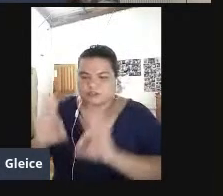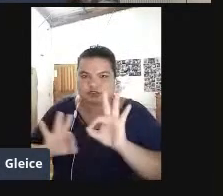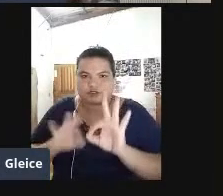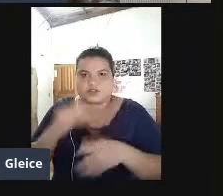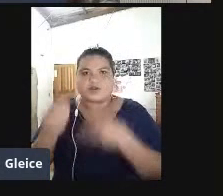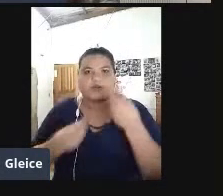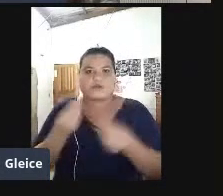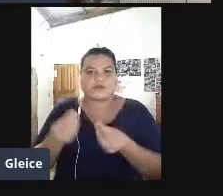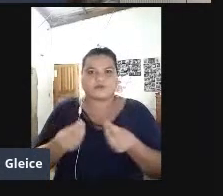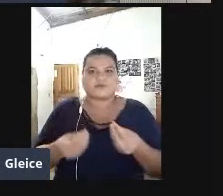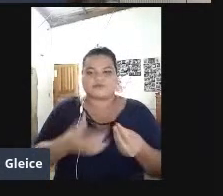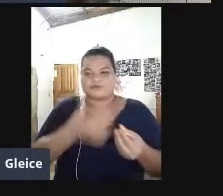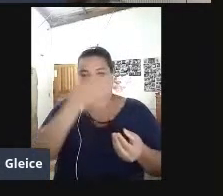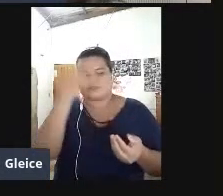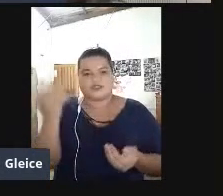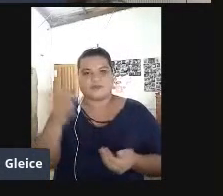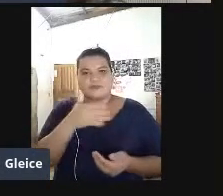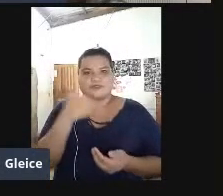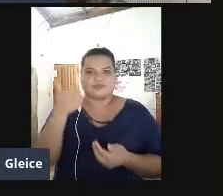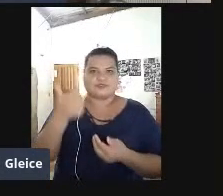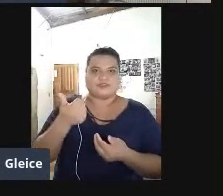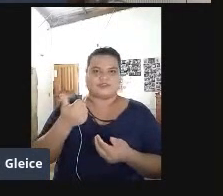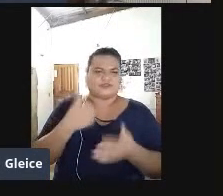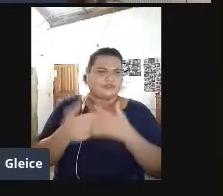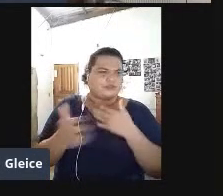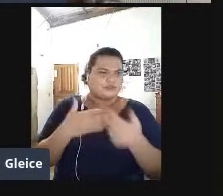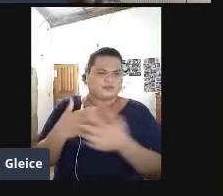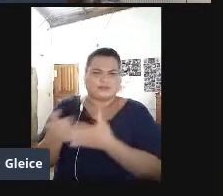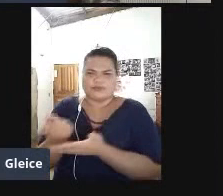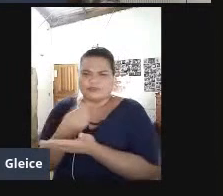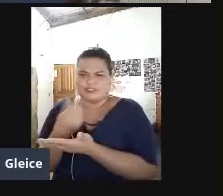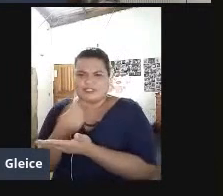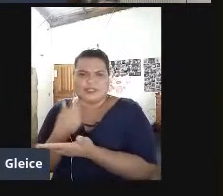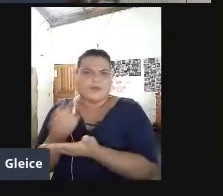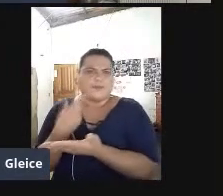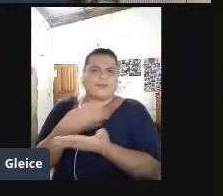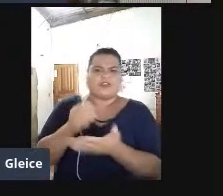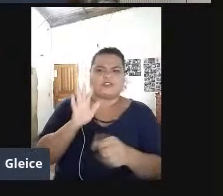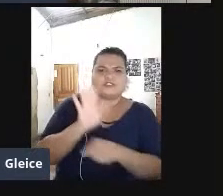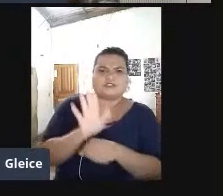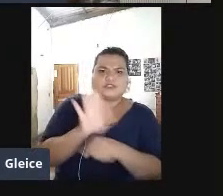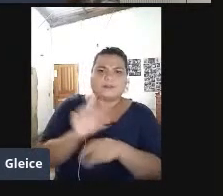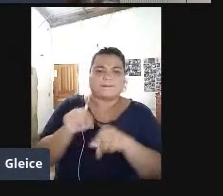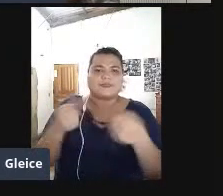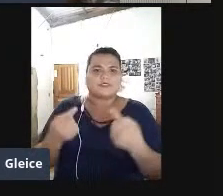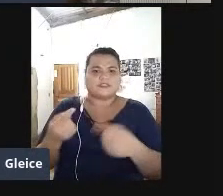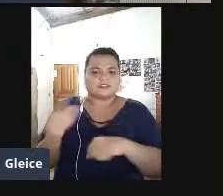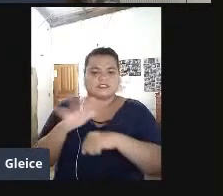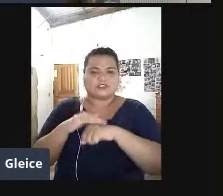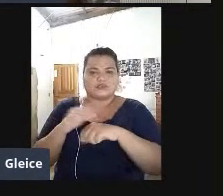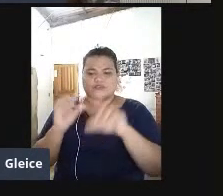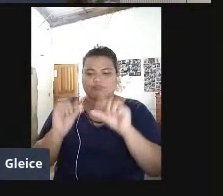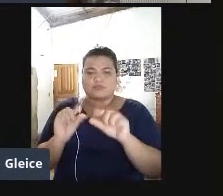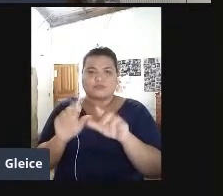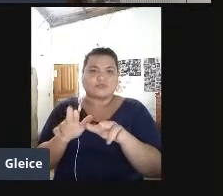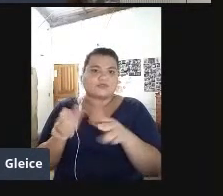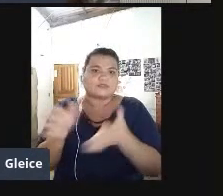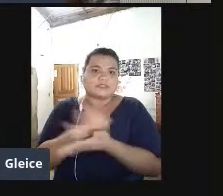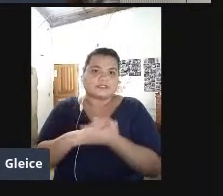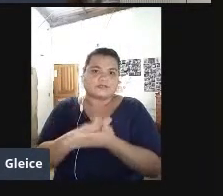meu paciente, não importa a cobertura que eu utilize com o meu paciente, a lesão dele não vai ter o mesmo potencial de cicatrização.